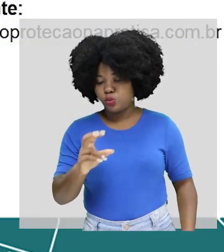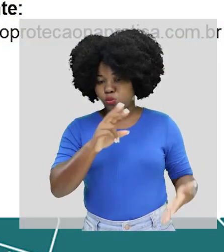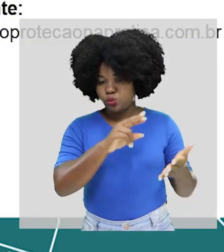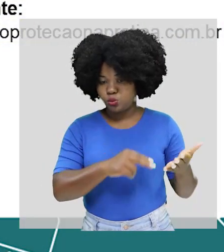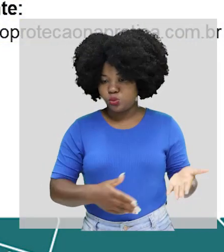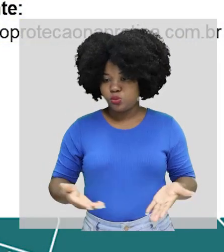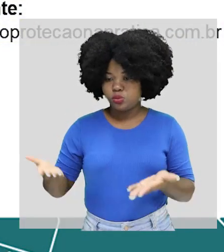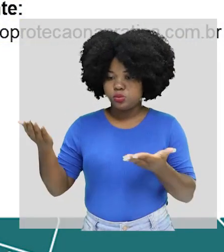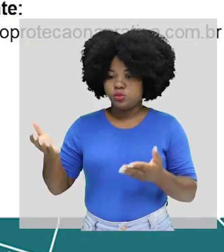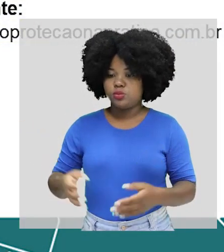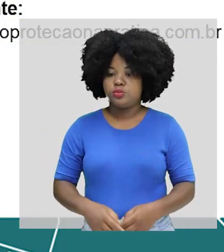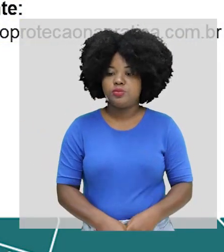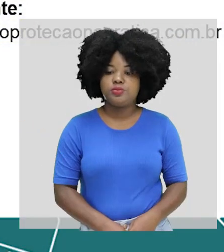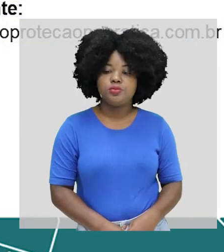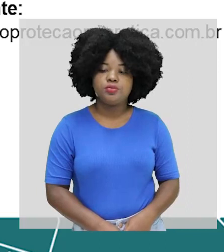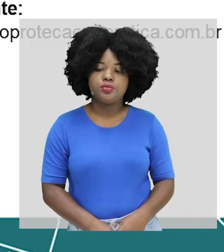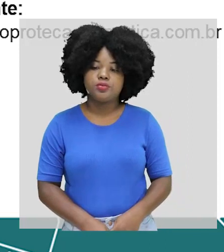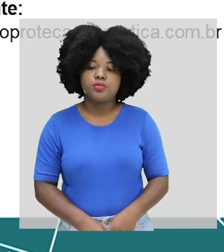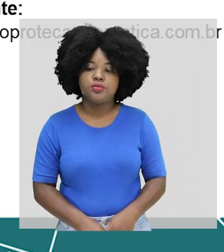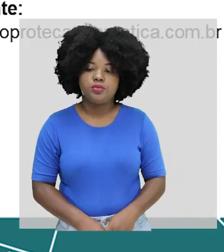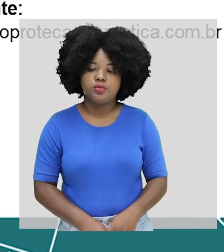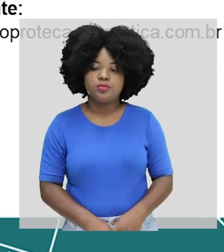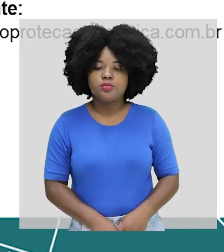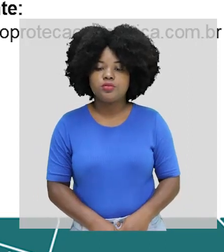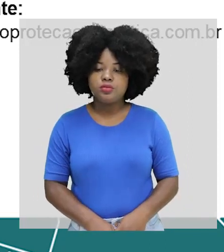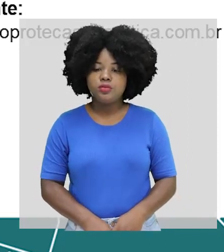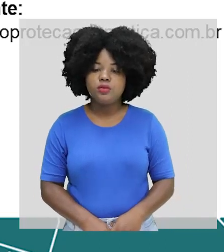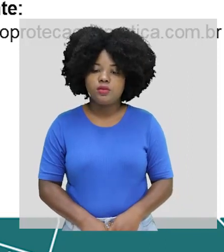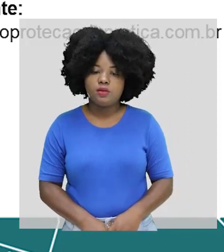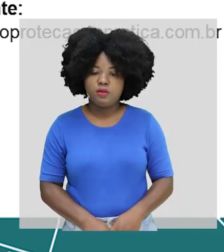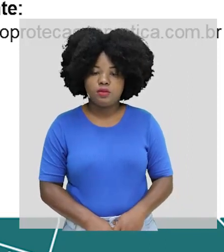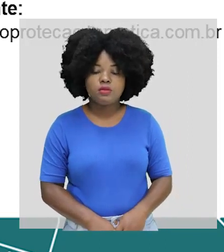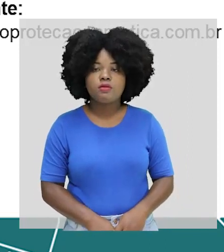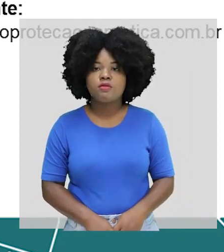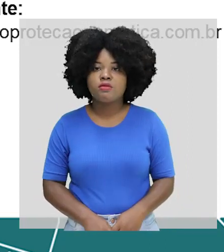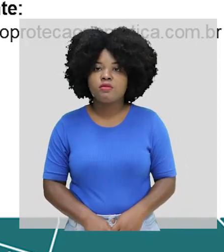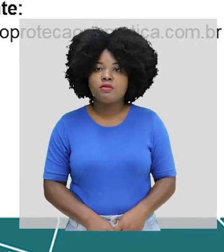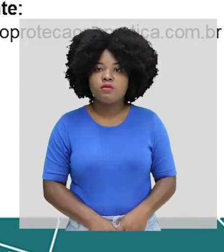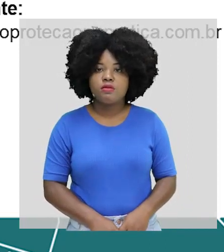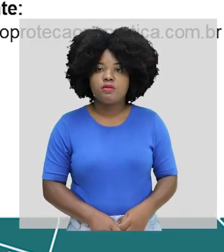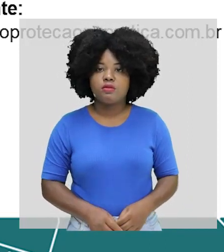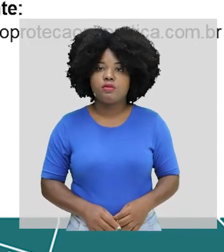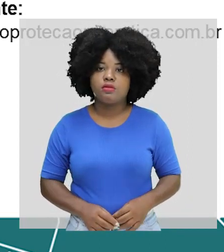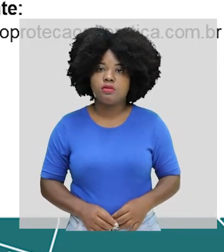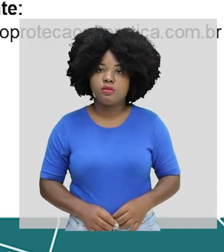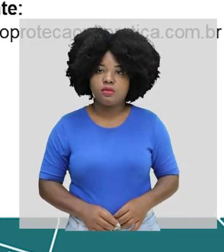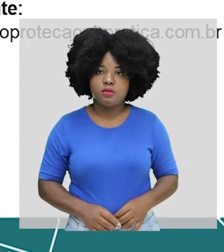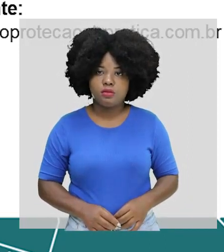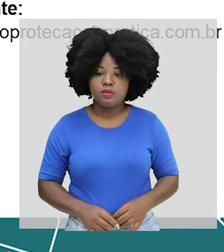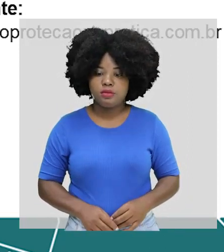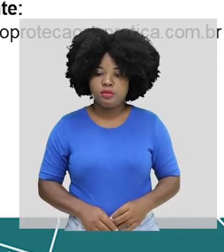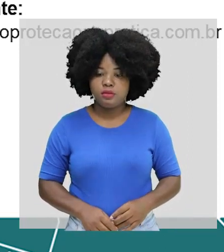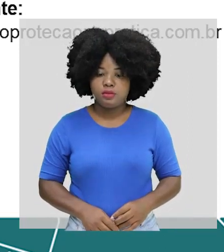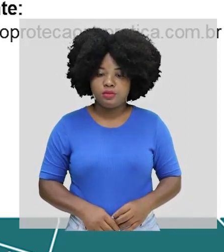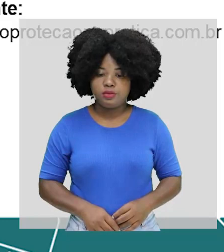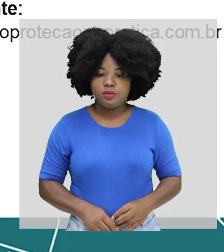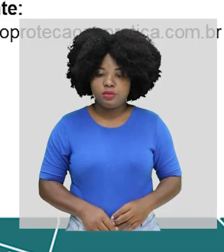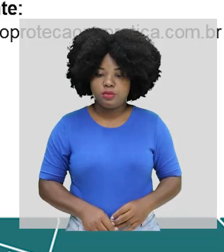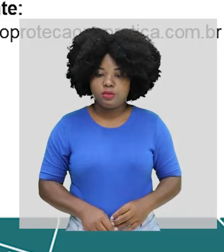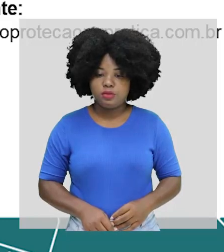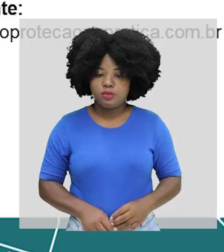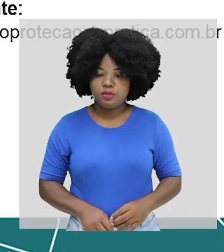Os radiofármacos são moléculas ligadas a elementos radioativos, são radioisótopos ou